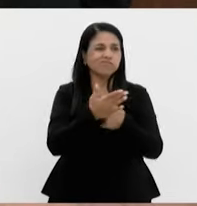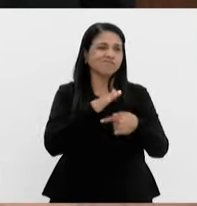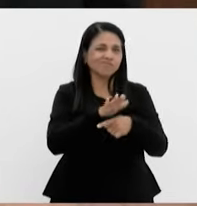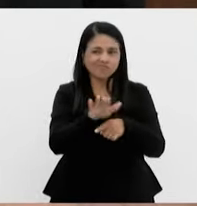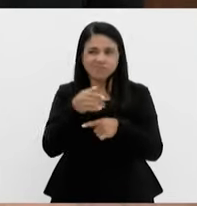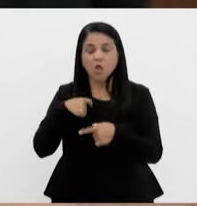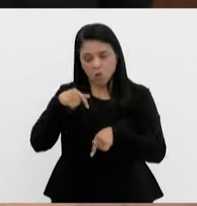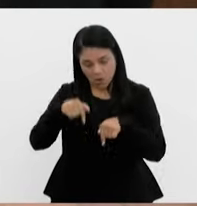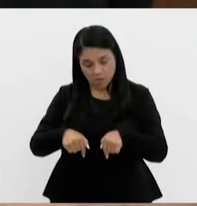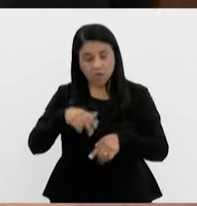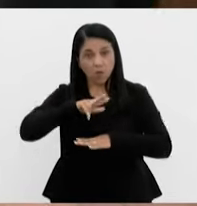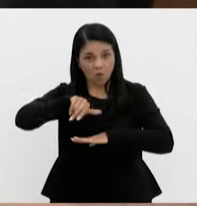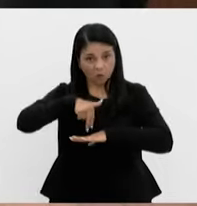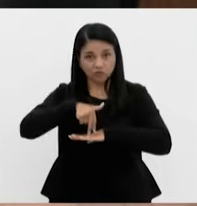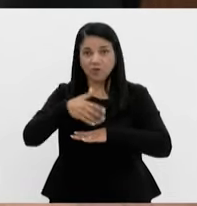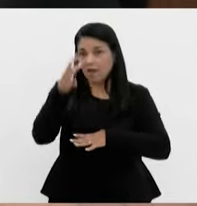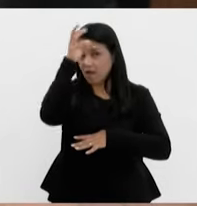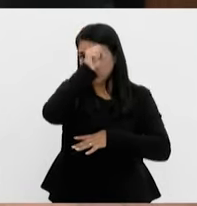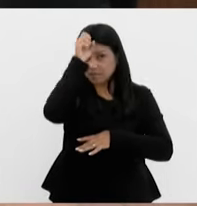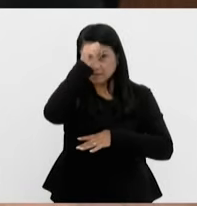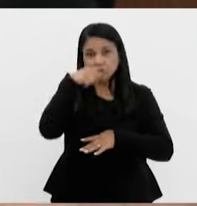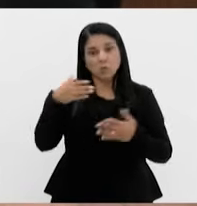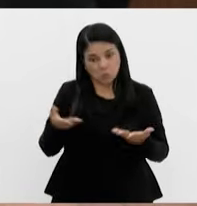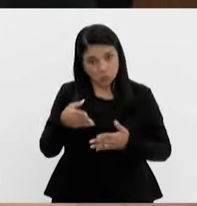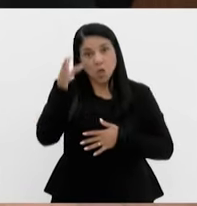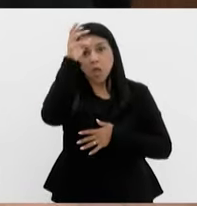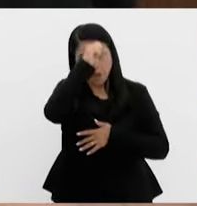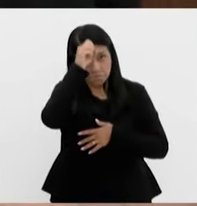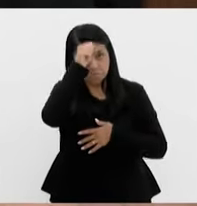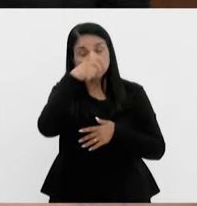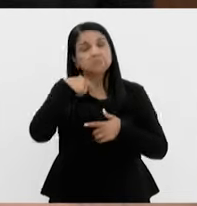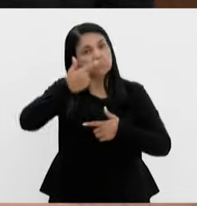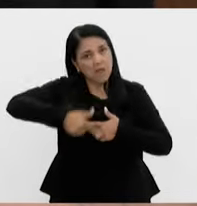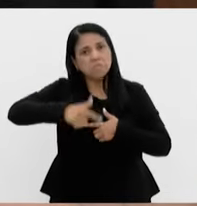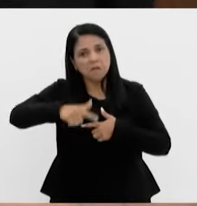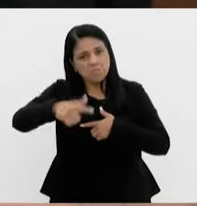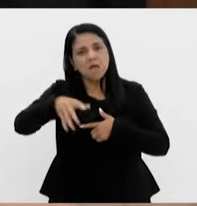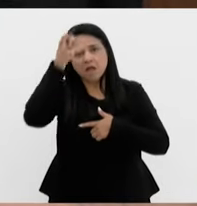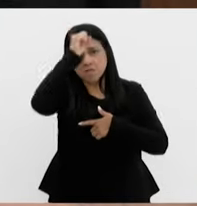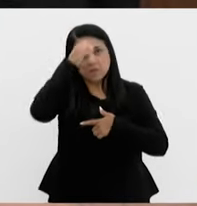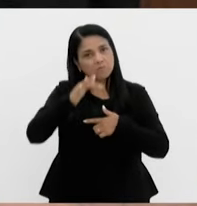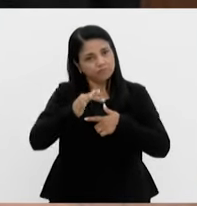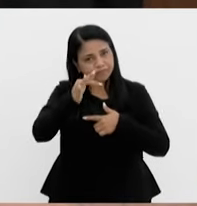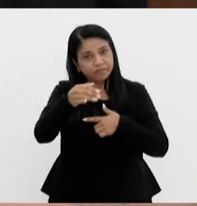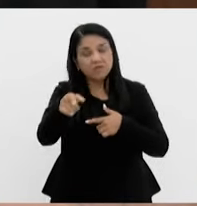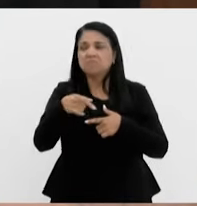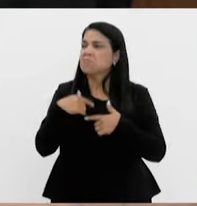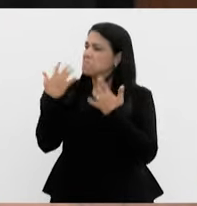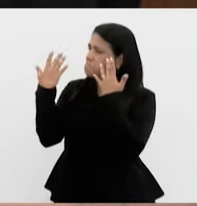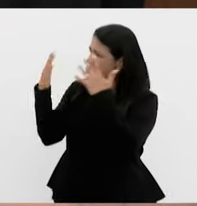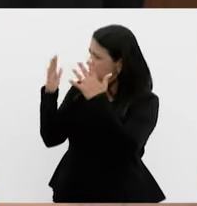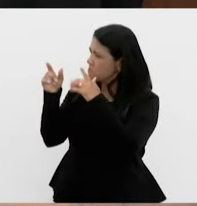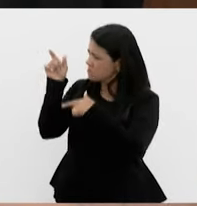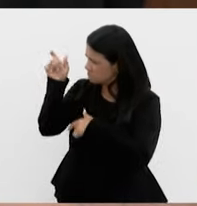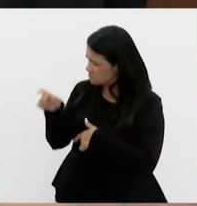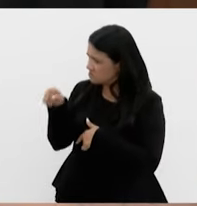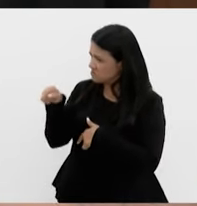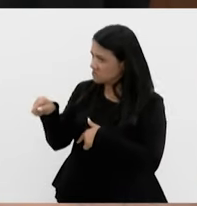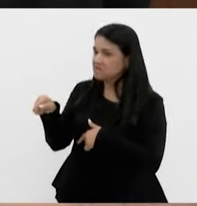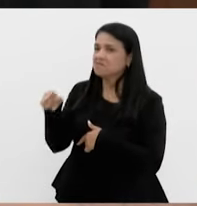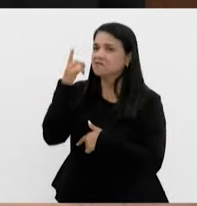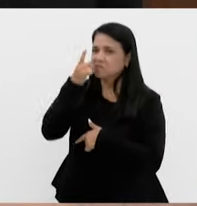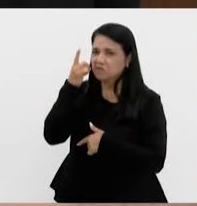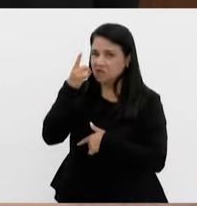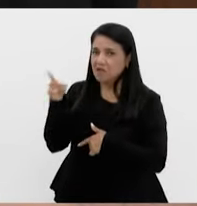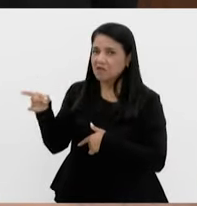aqui aend eu aprendi muito e vou aprender cada vez mais mas eu te falo parabéns porque você deu um passo aqui